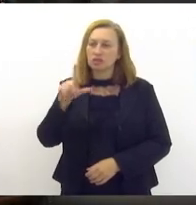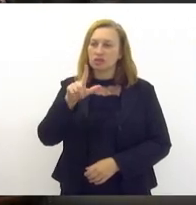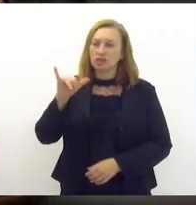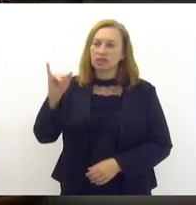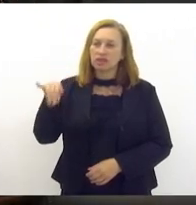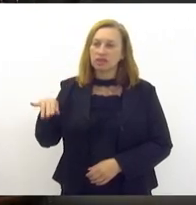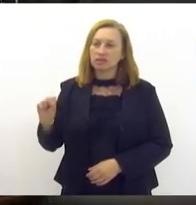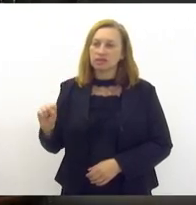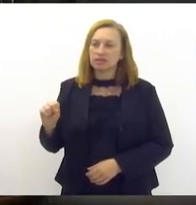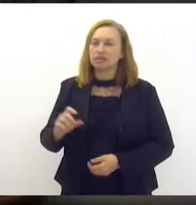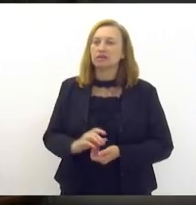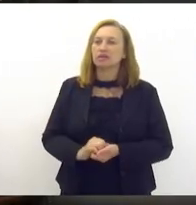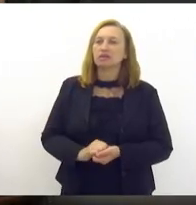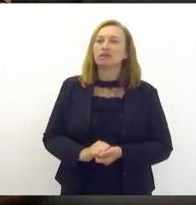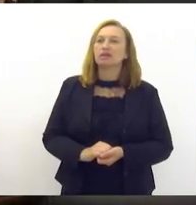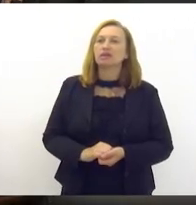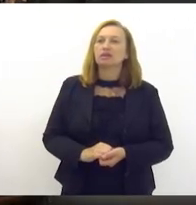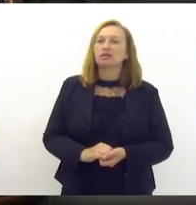Deputado